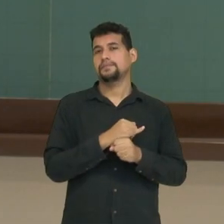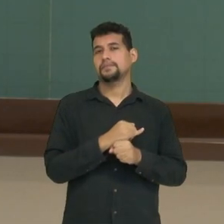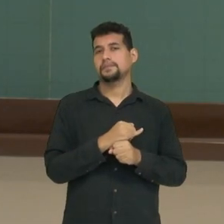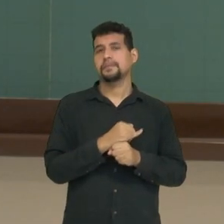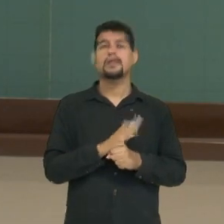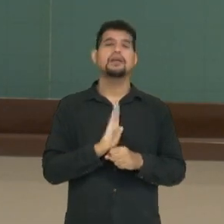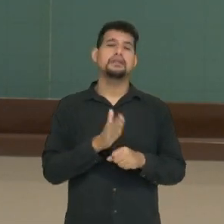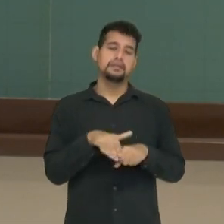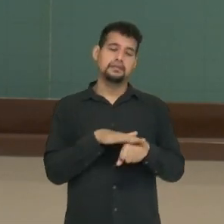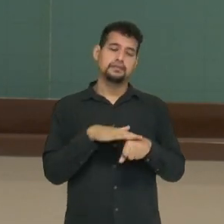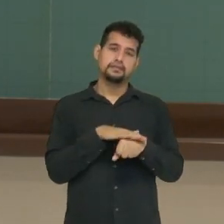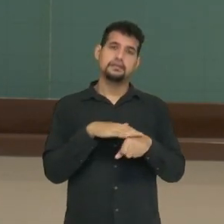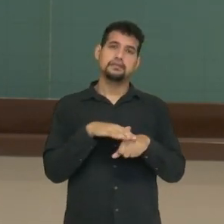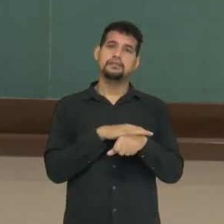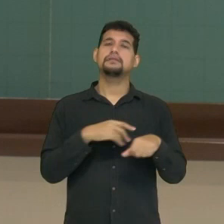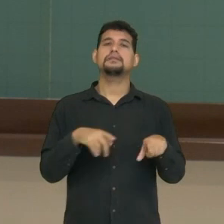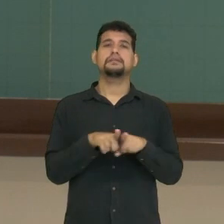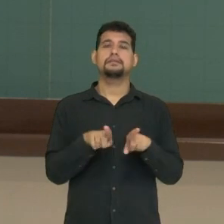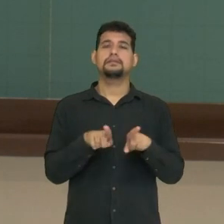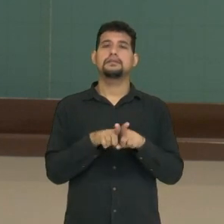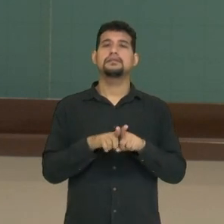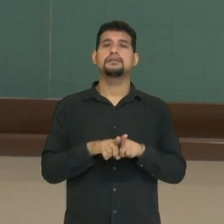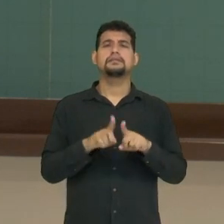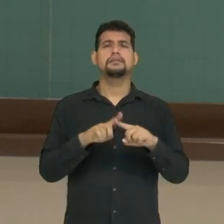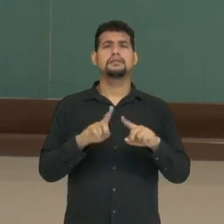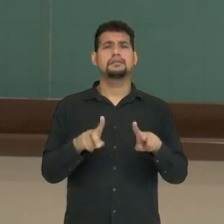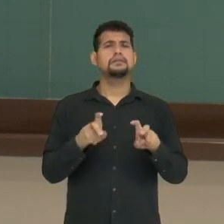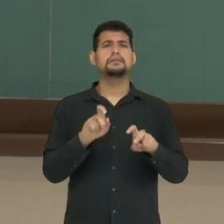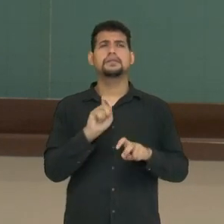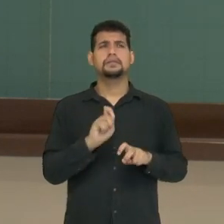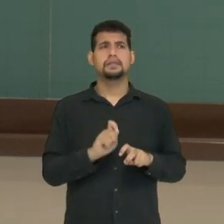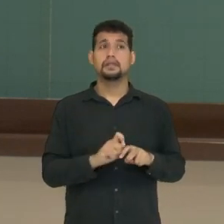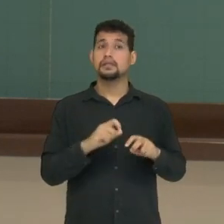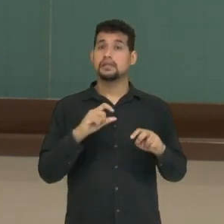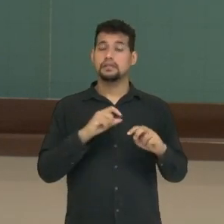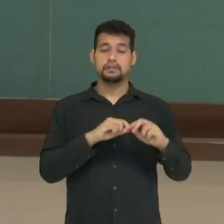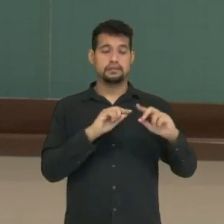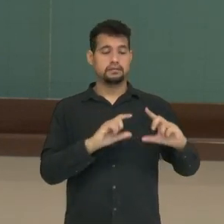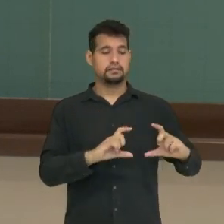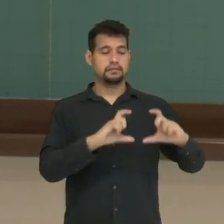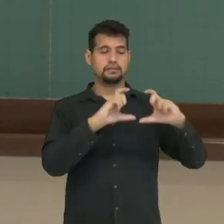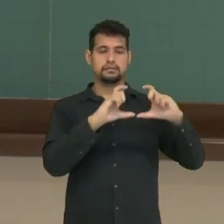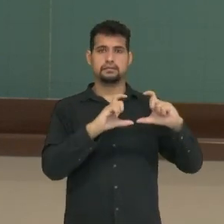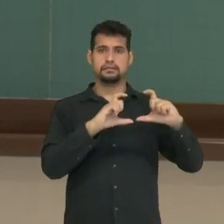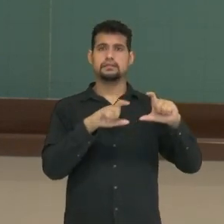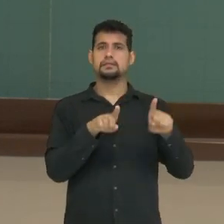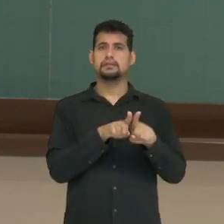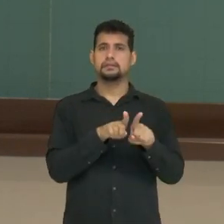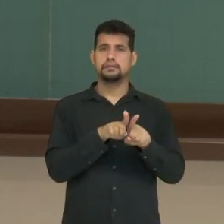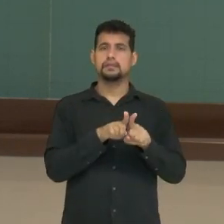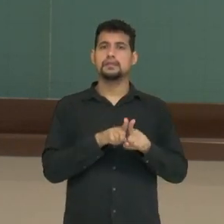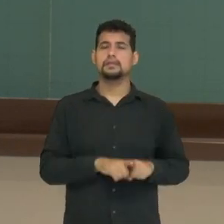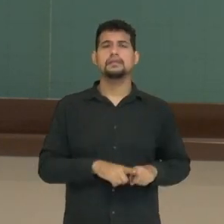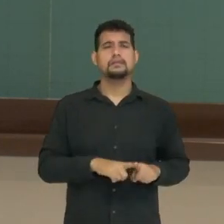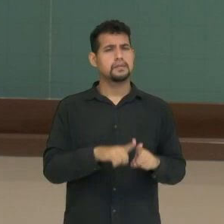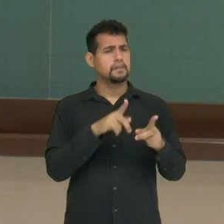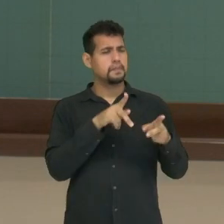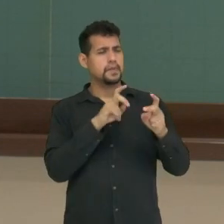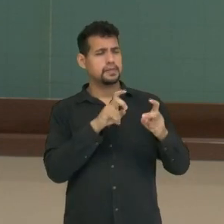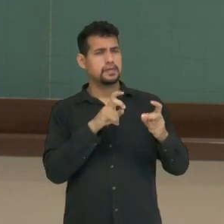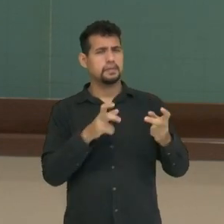já conversa um pouco sobre portais. Coloquei aqui na iconografia alguns links. Será que você